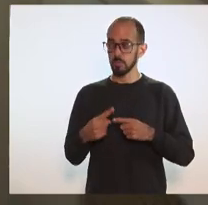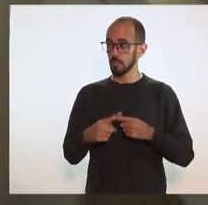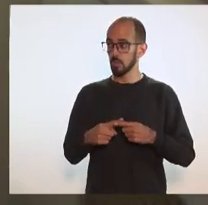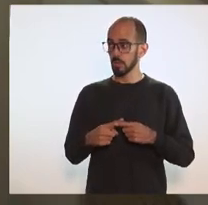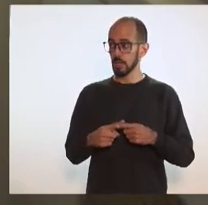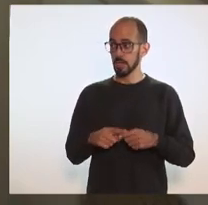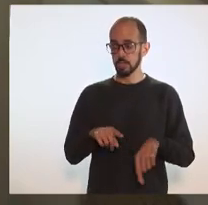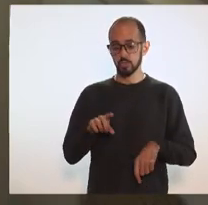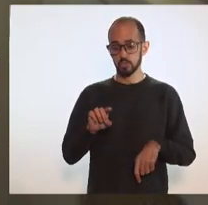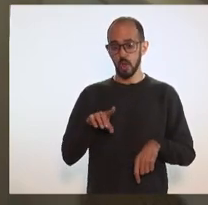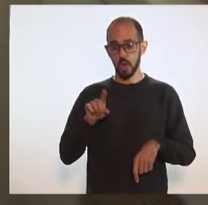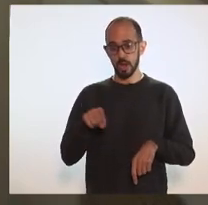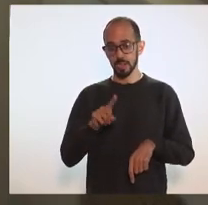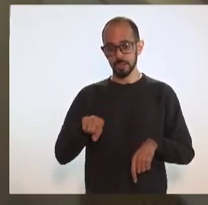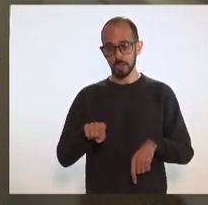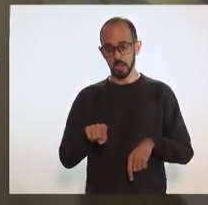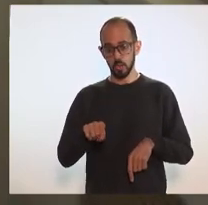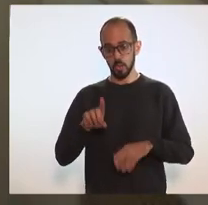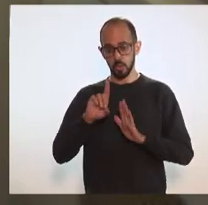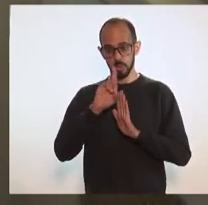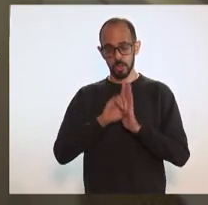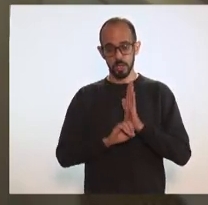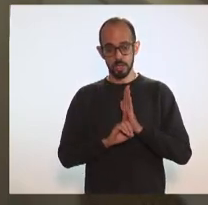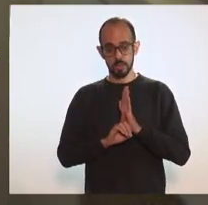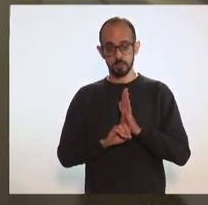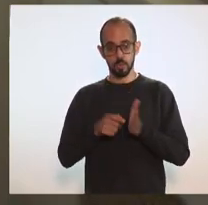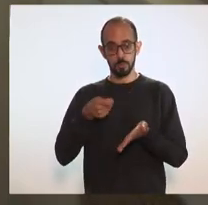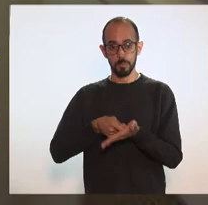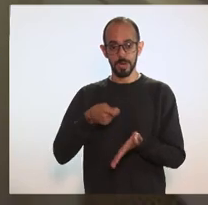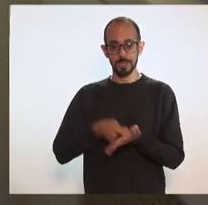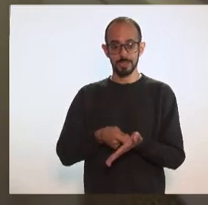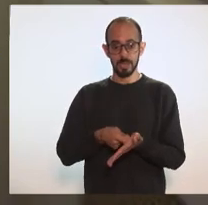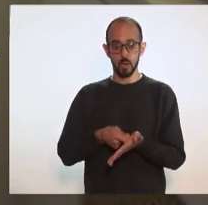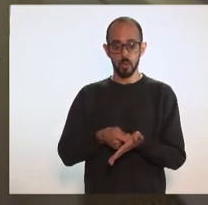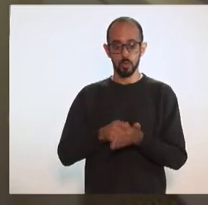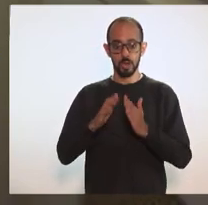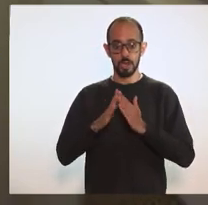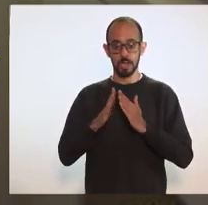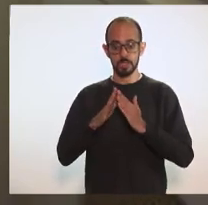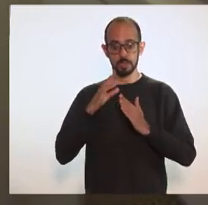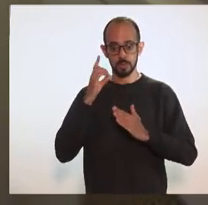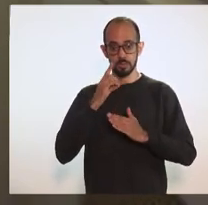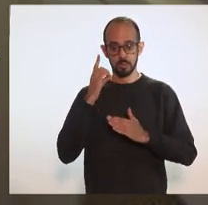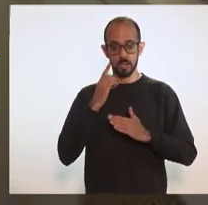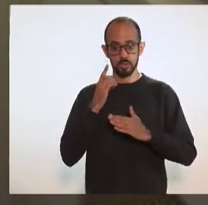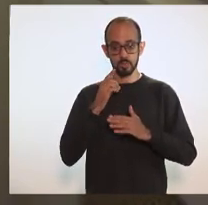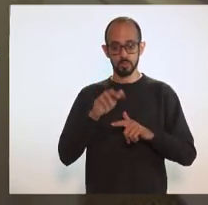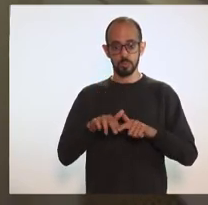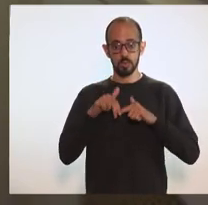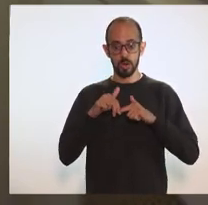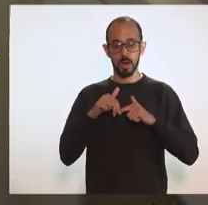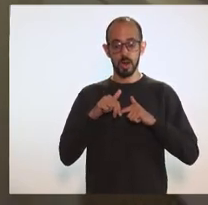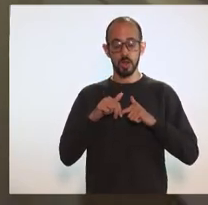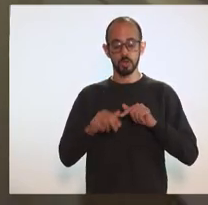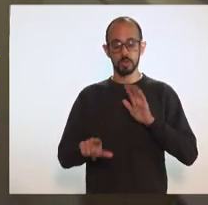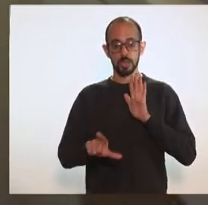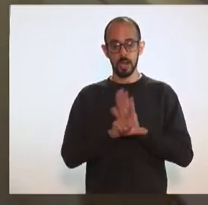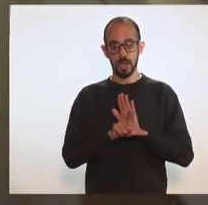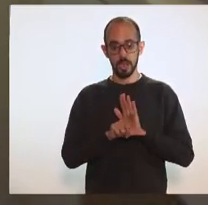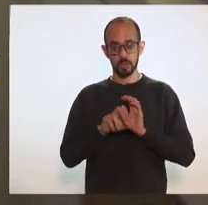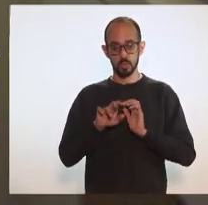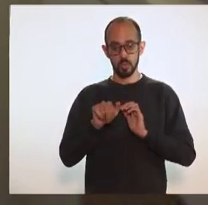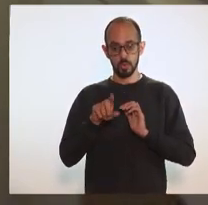bolos decreto e opressão do Parlamento porque transe tava aqui Esse é o